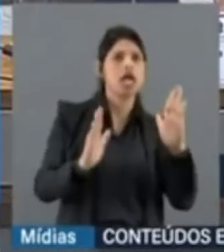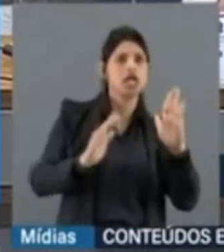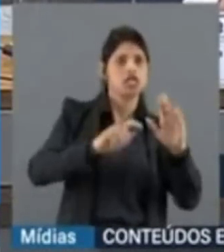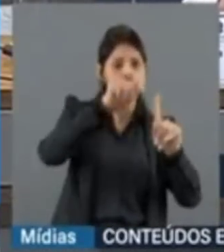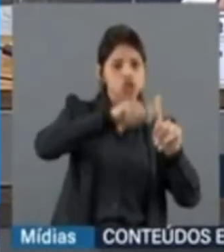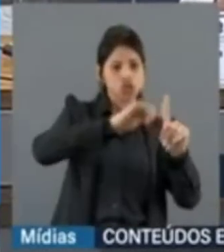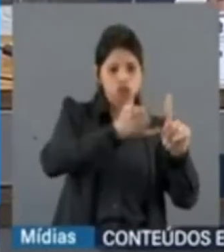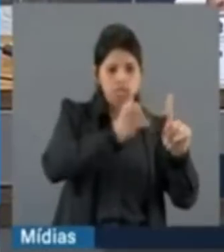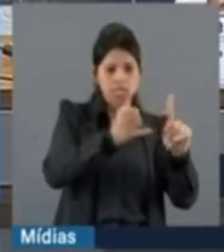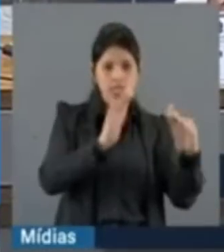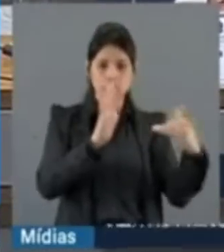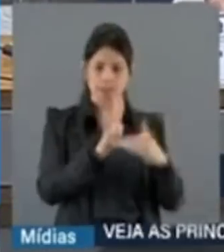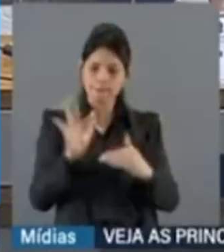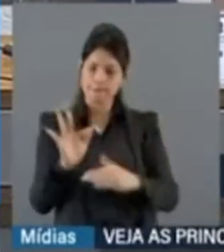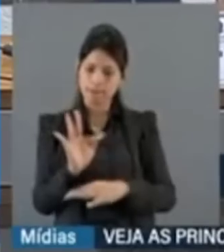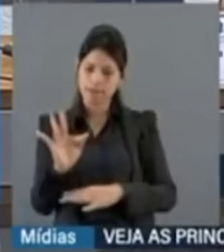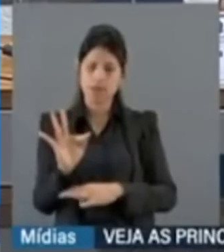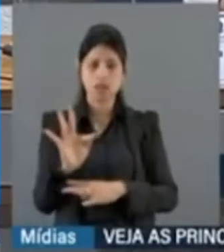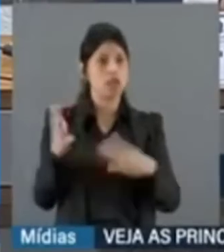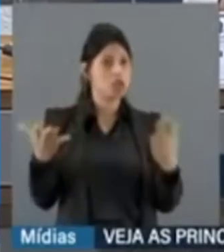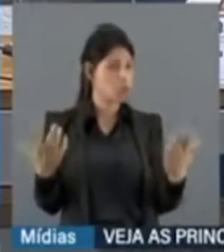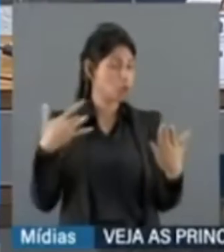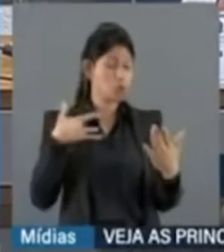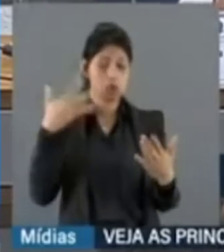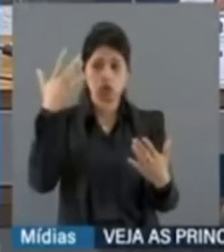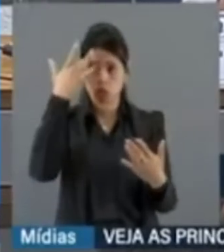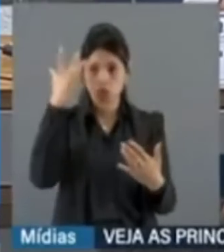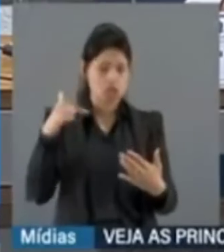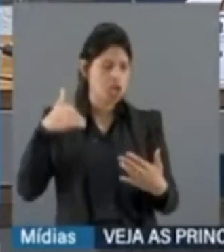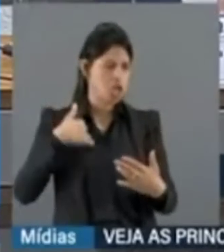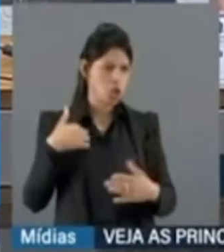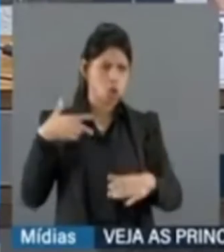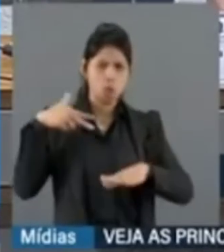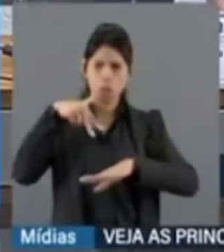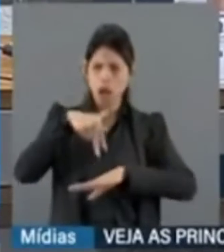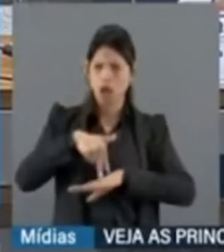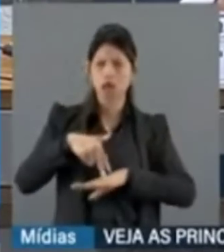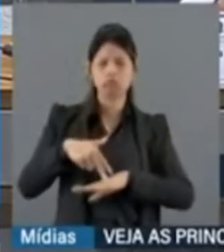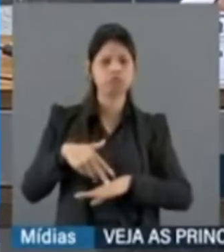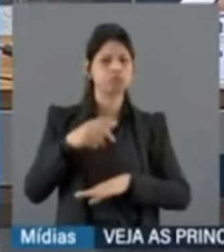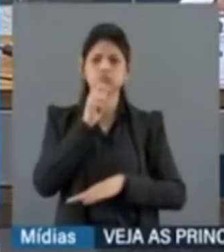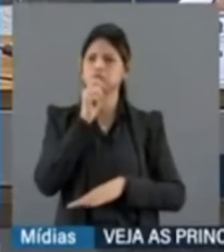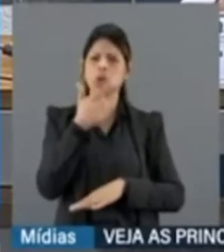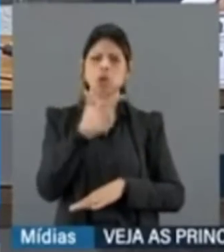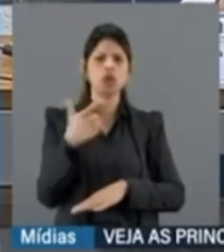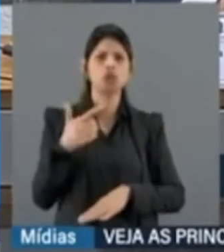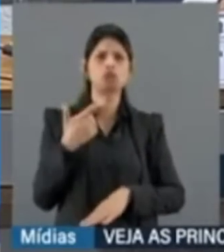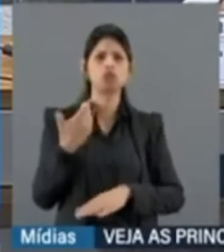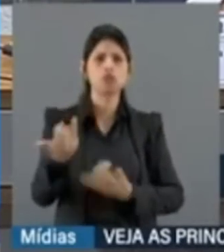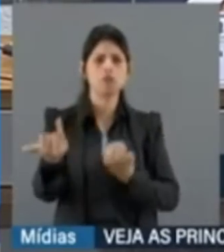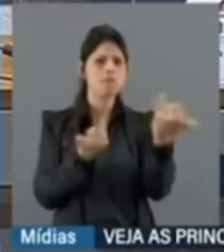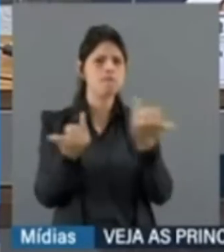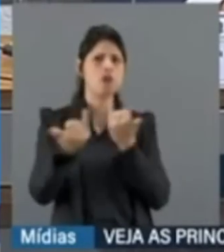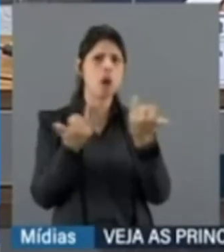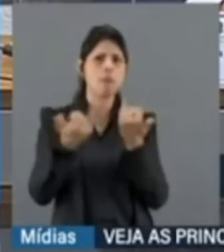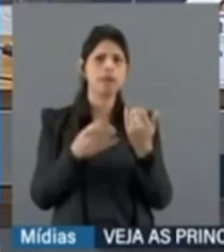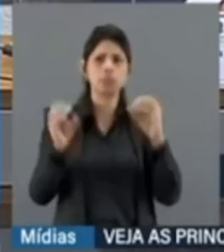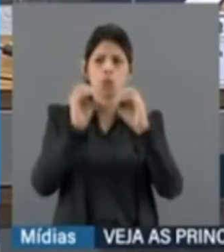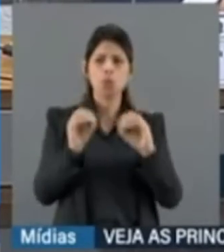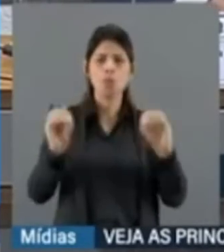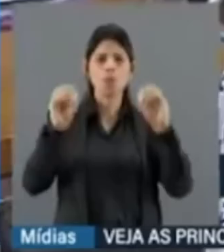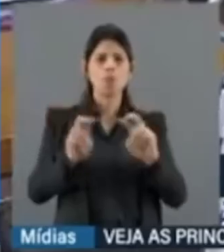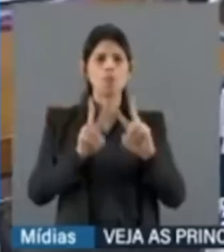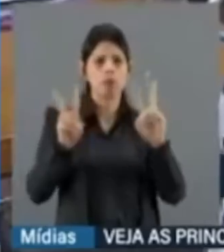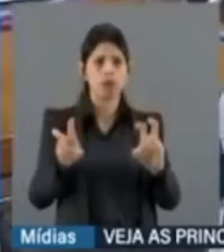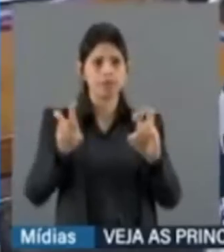que temos informações a partir dessa época. Enquanto eu estava lá, não havia, eu pelo menos não recebi nenhuma informação sobre esse assunto.